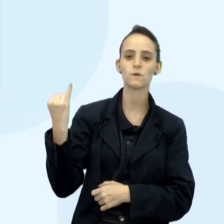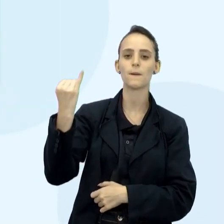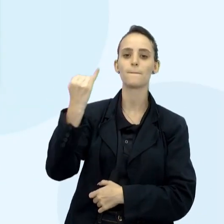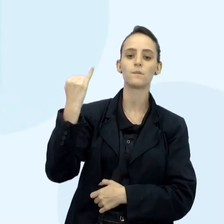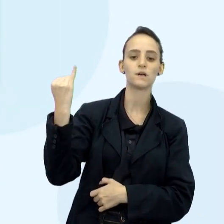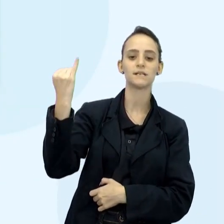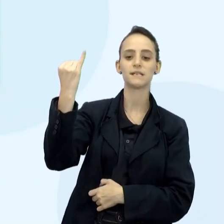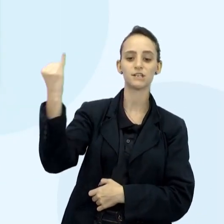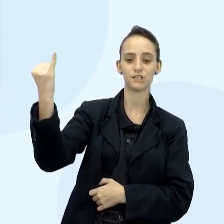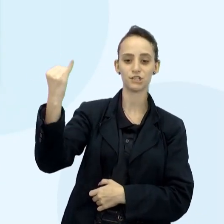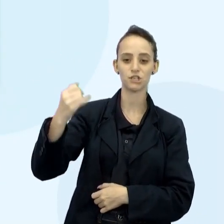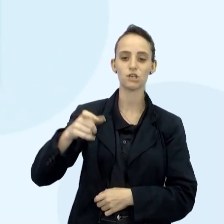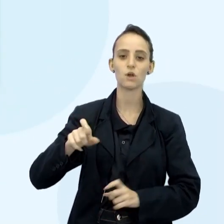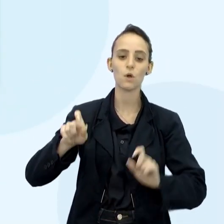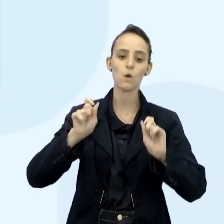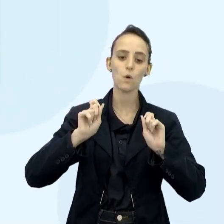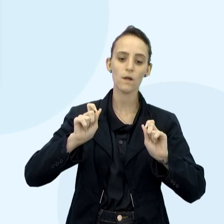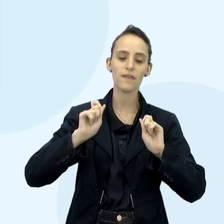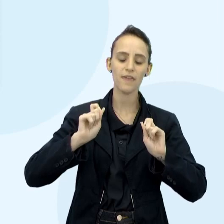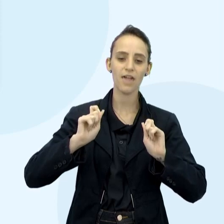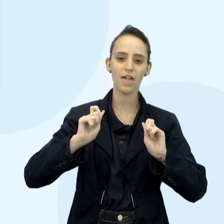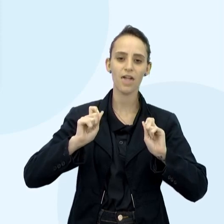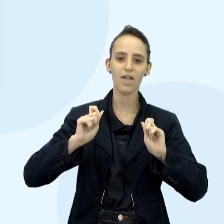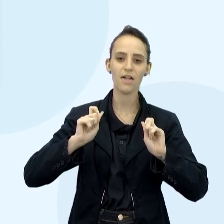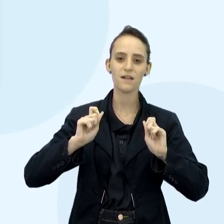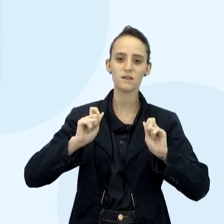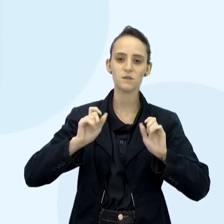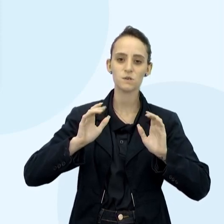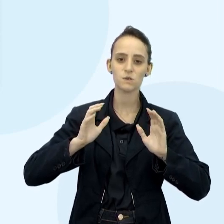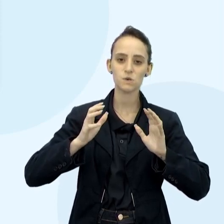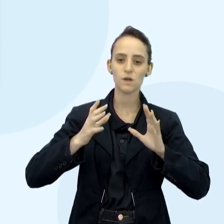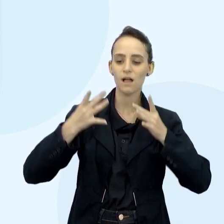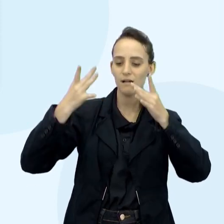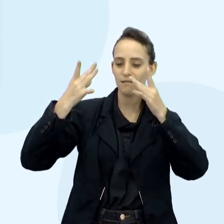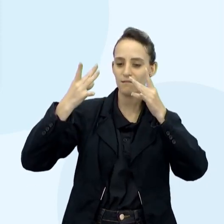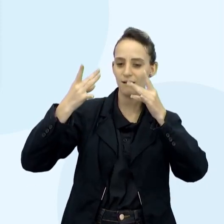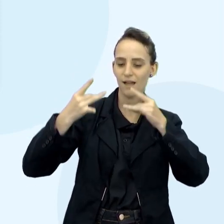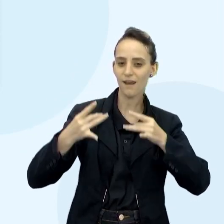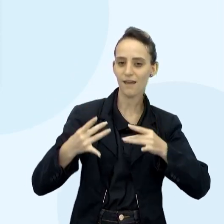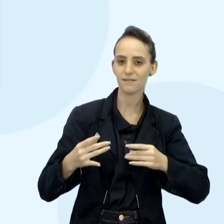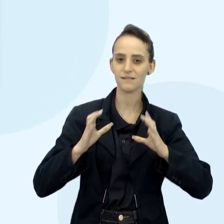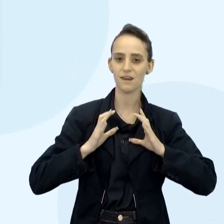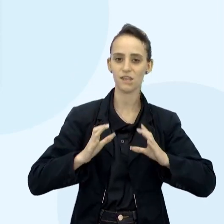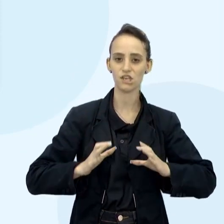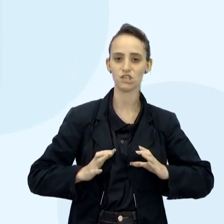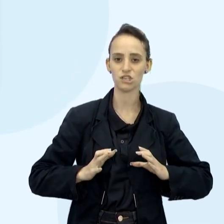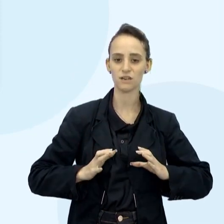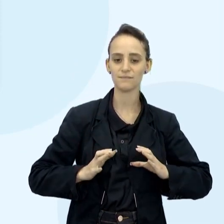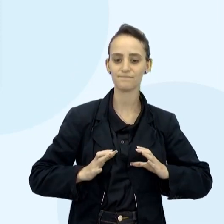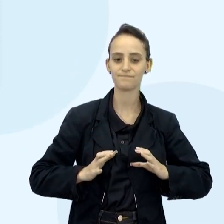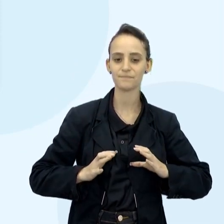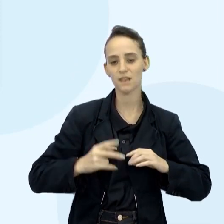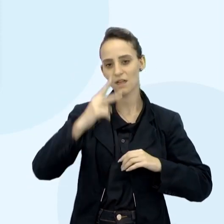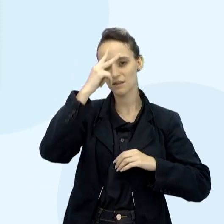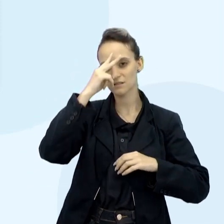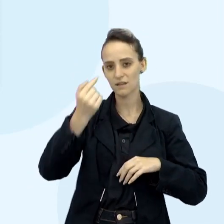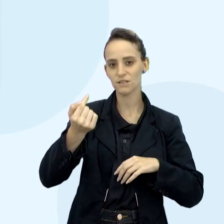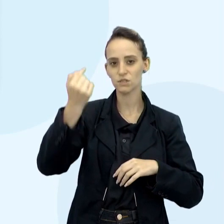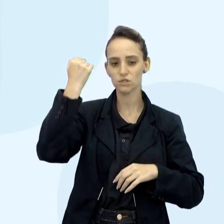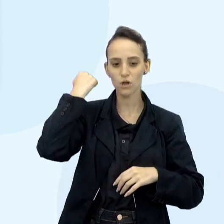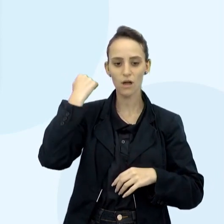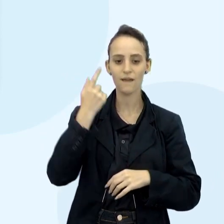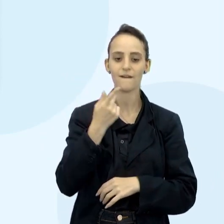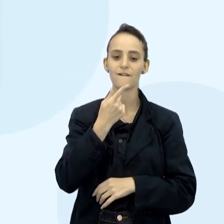antropologia, que são as características da antropologia, e discutimos sobre